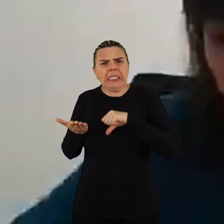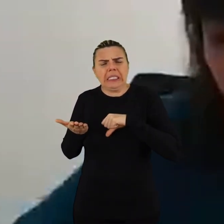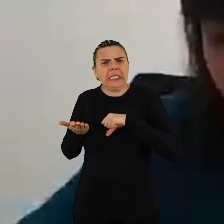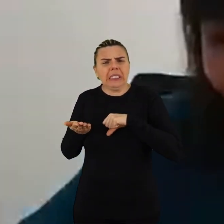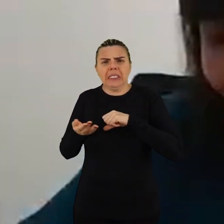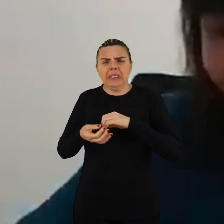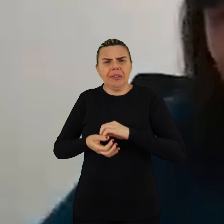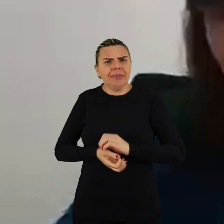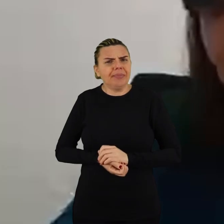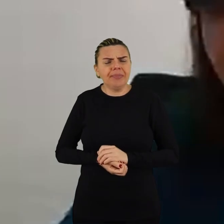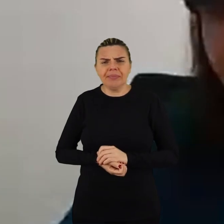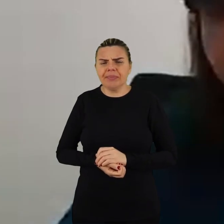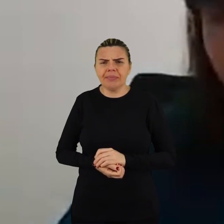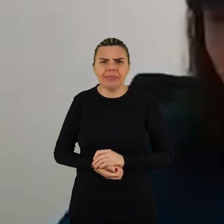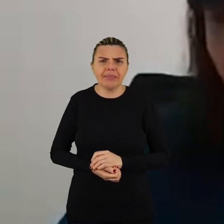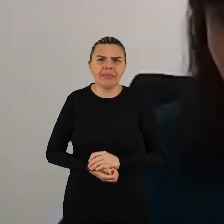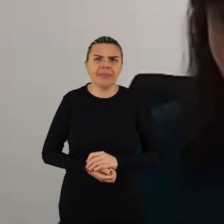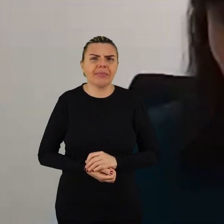eu